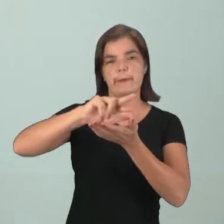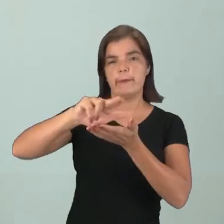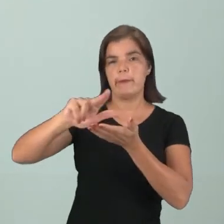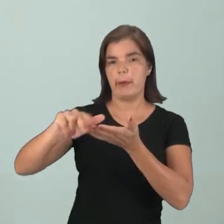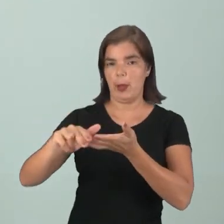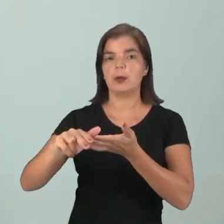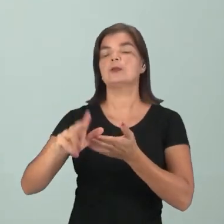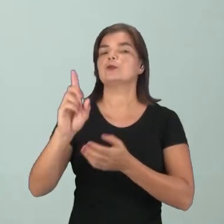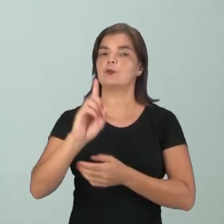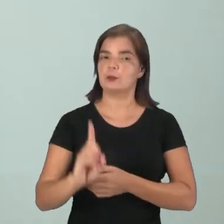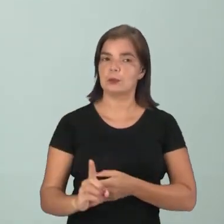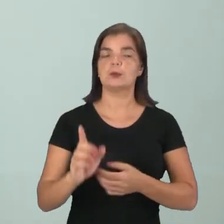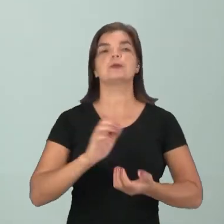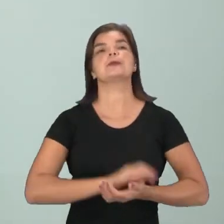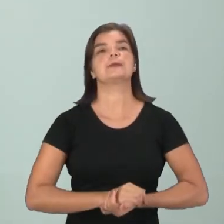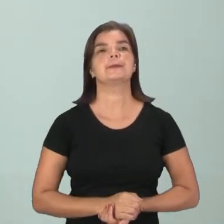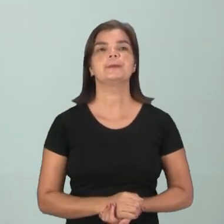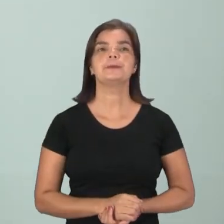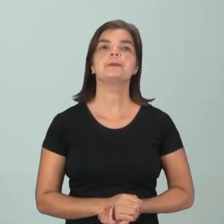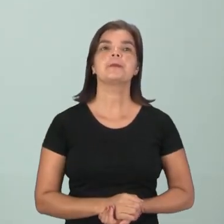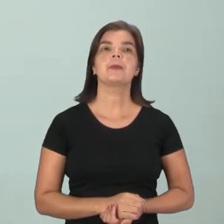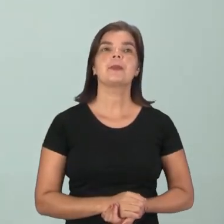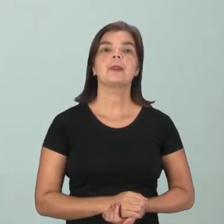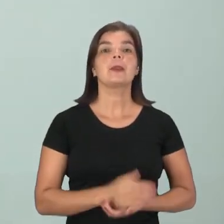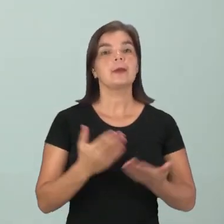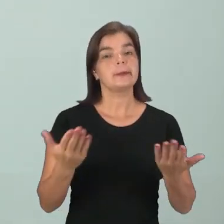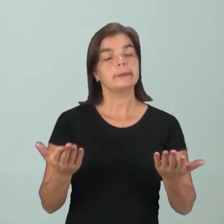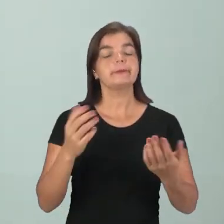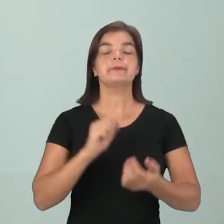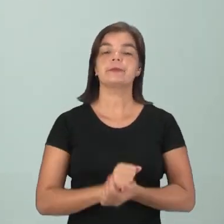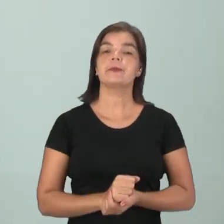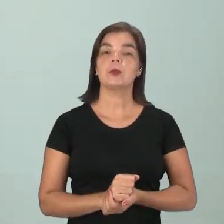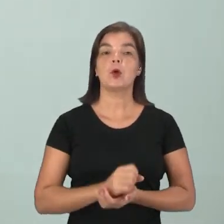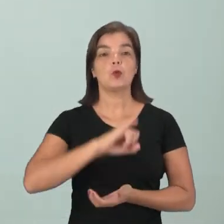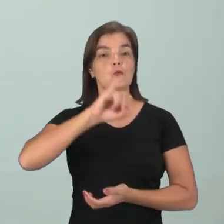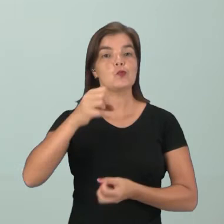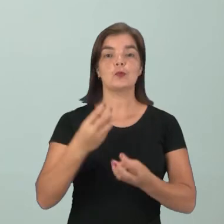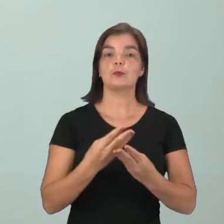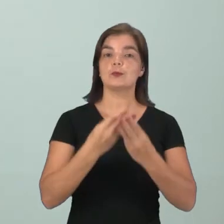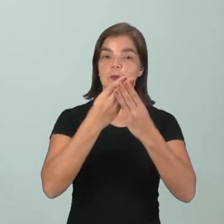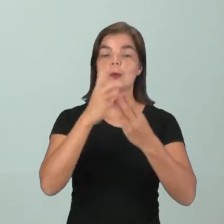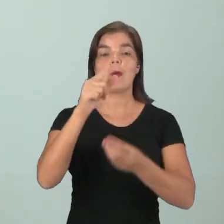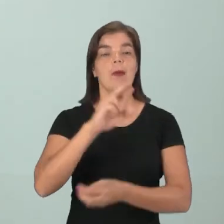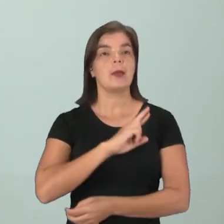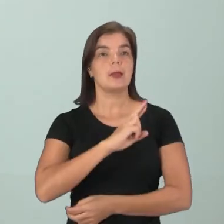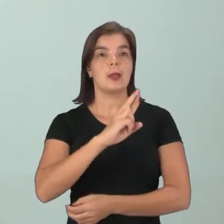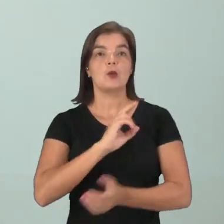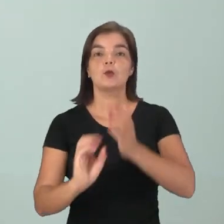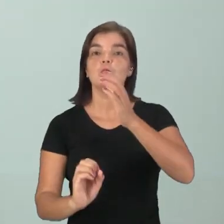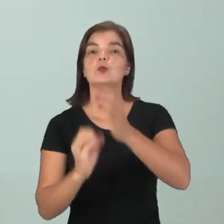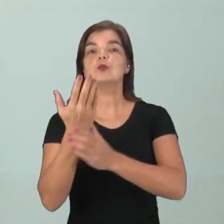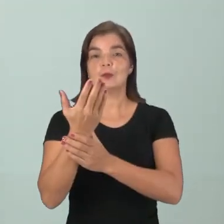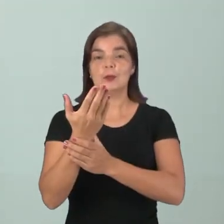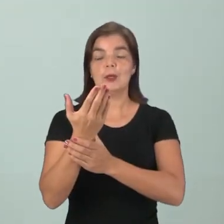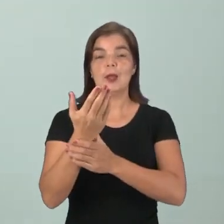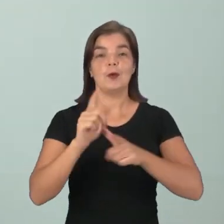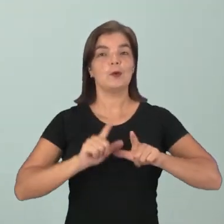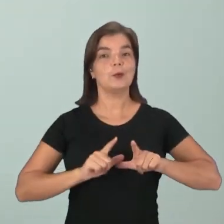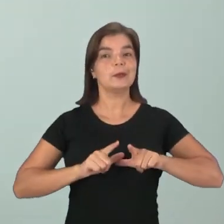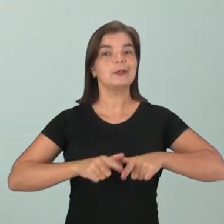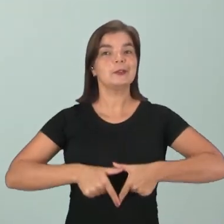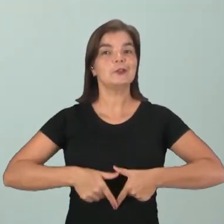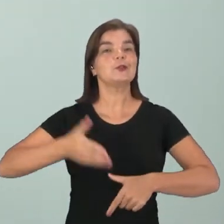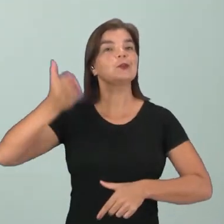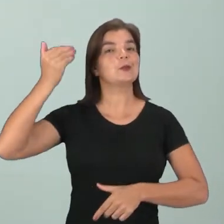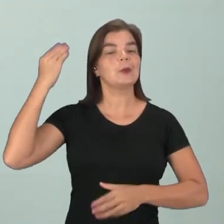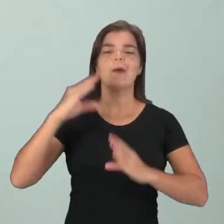as politeístas acham que há diversos deuses. E o judaísmo é uma religião que nasceu no